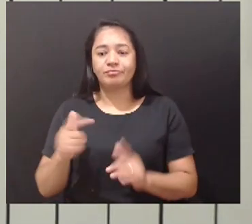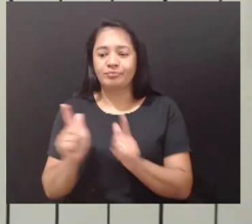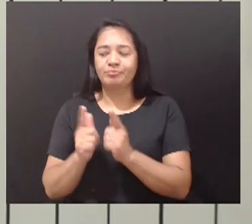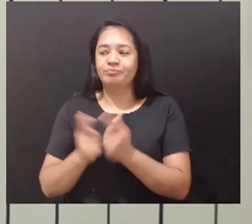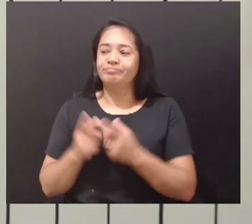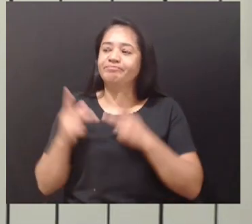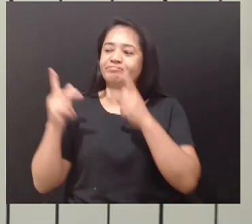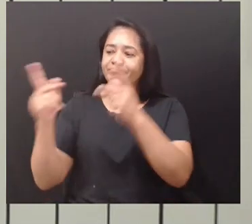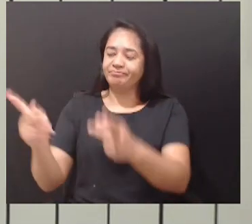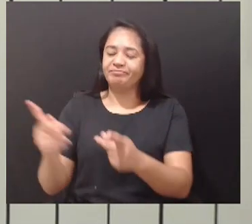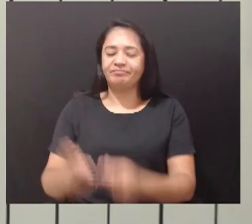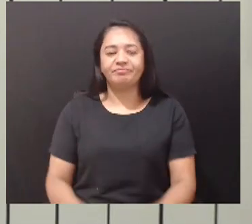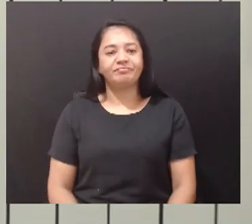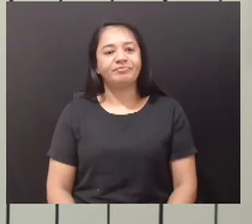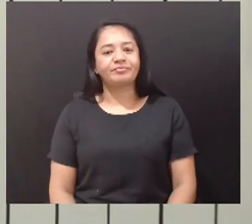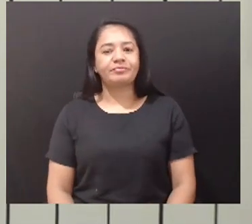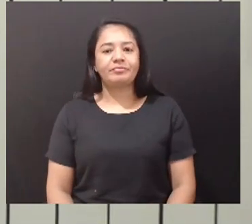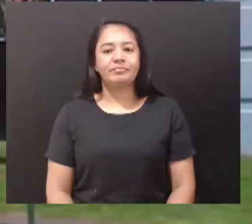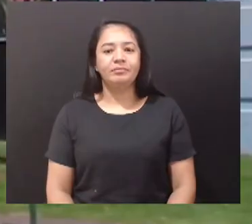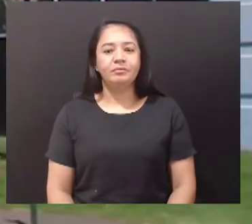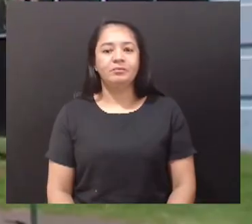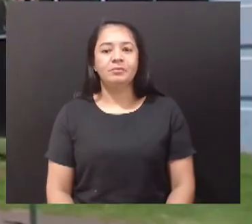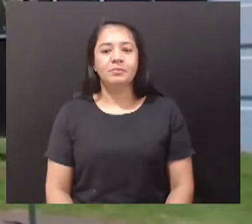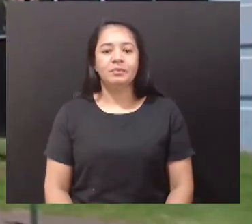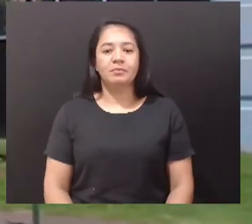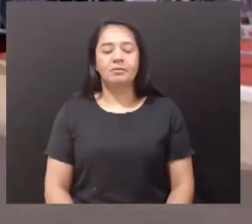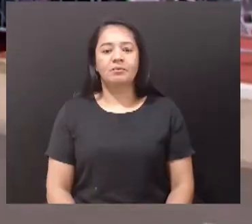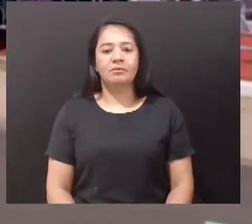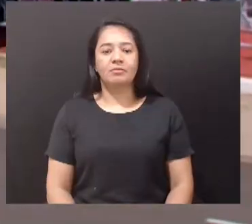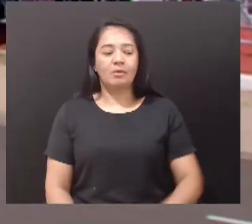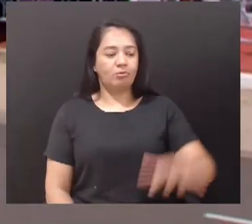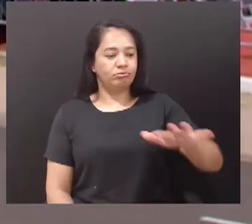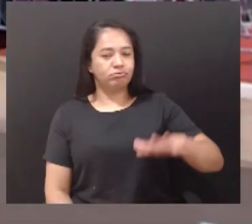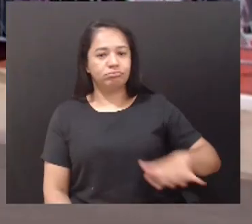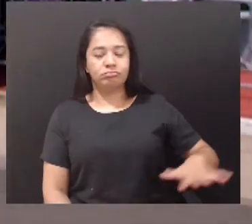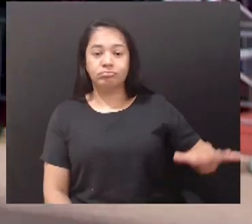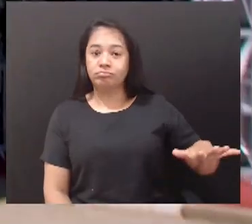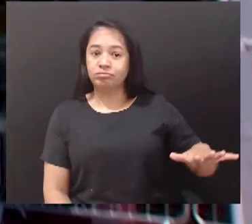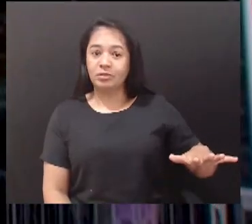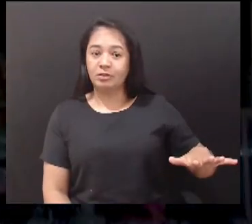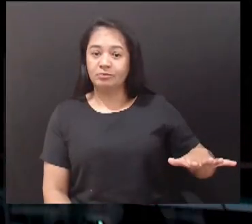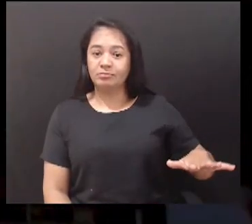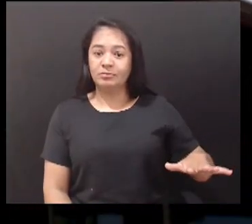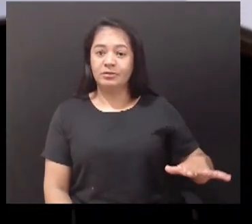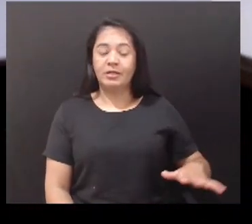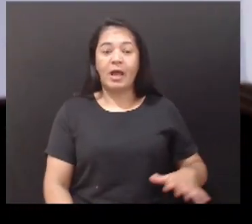foi. O Espaço Expo Dom Pedro sediou a primeira